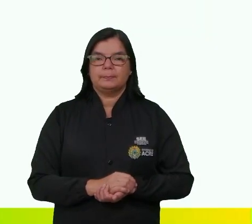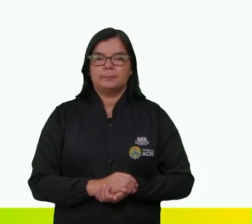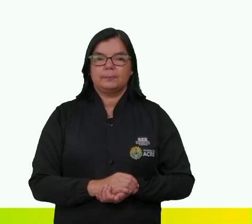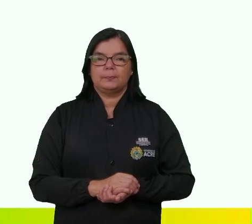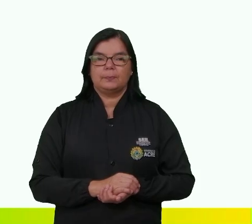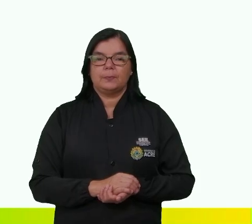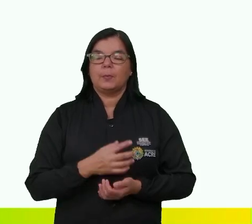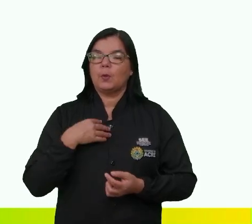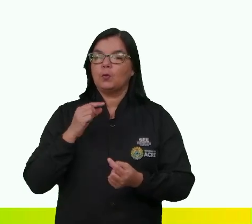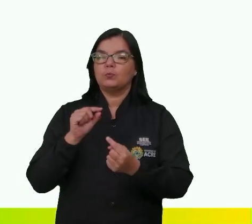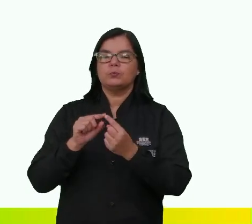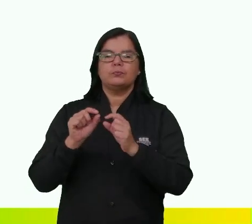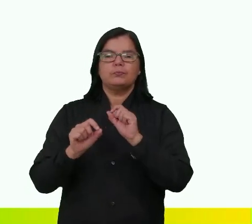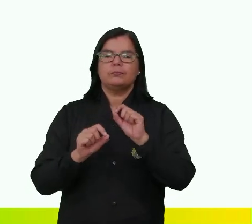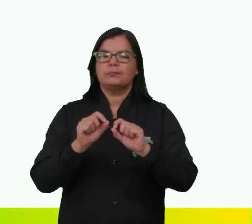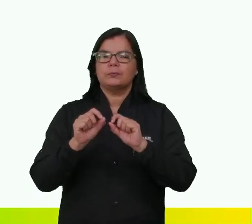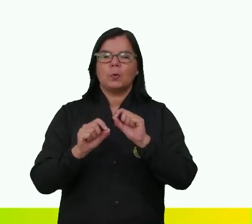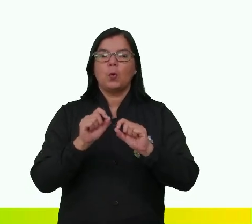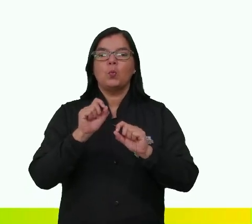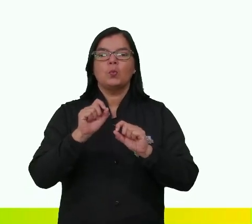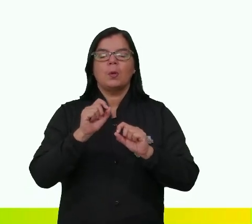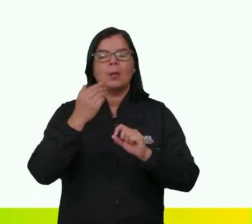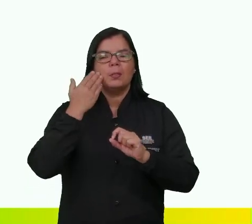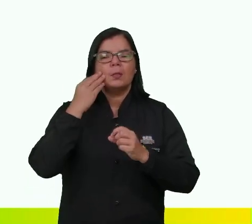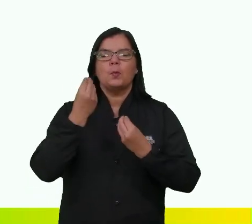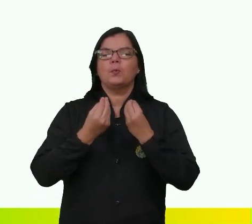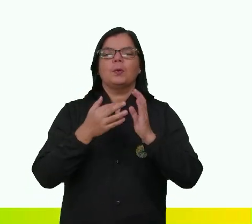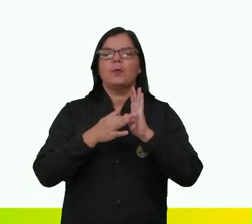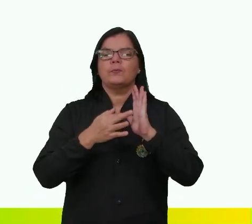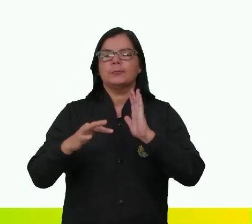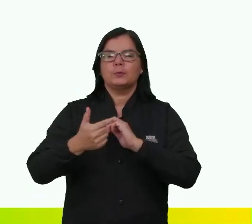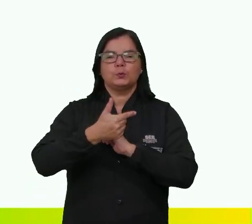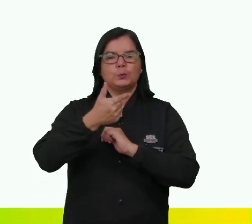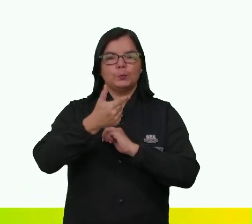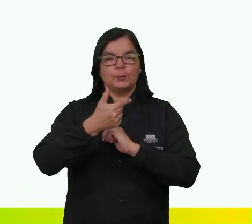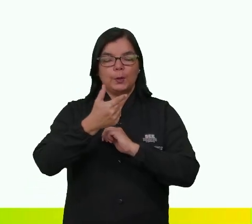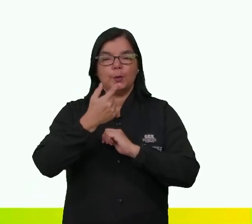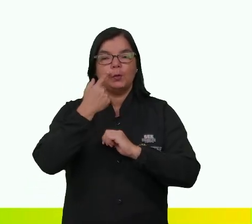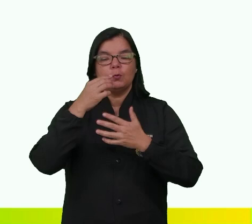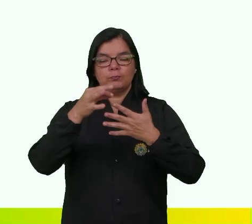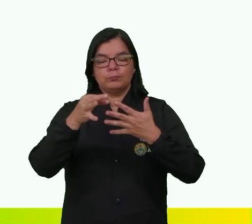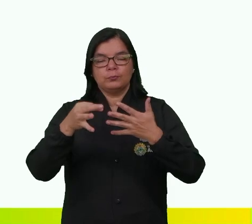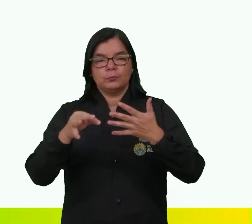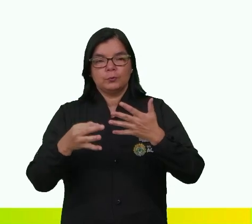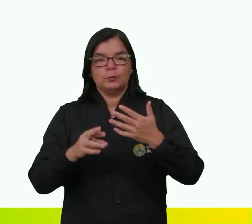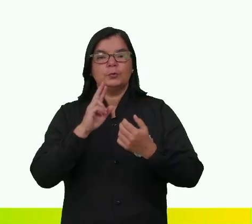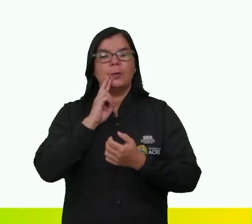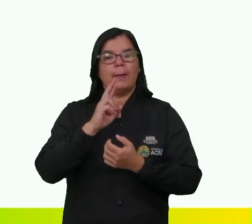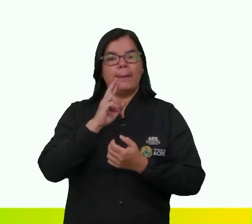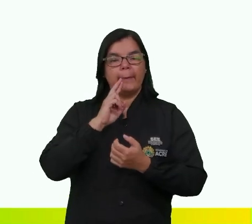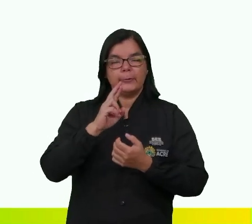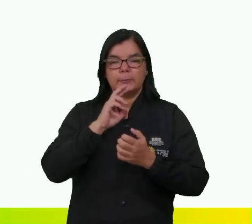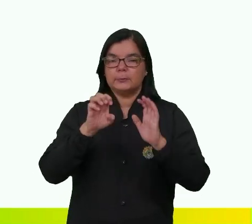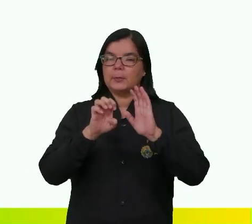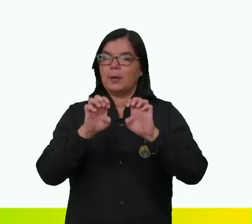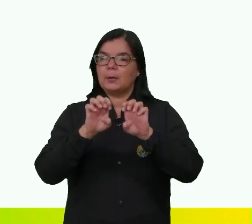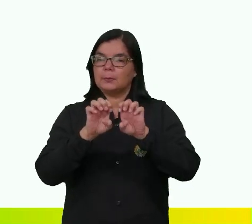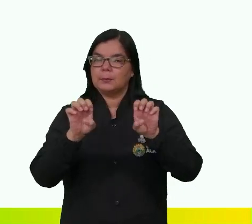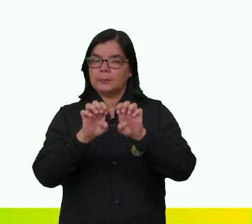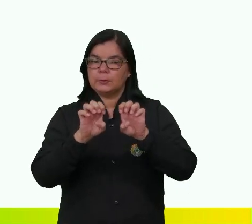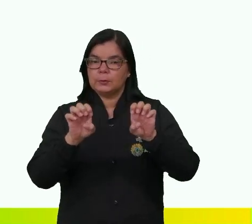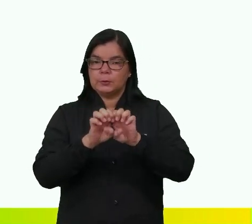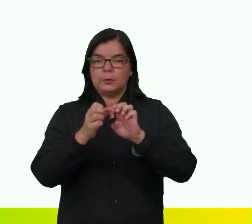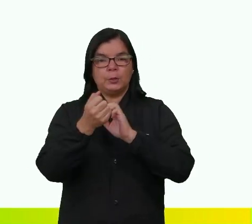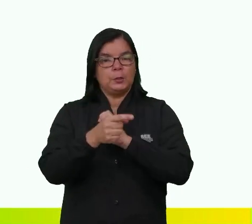Então nosso objetivo é entender um pouco o que é a função quadrática e seus elementos e resolver problemas que